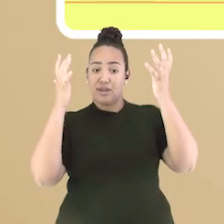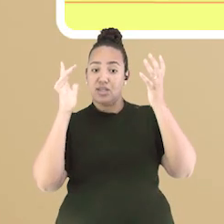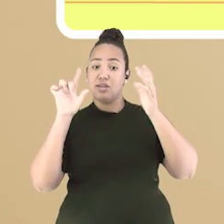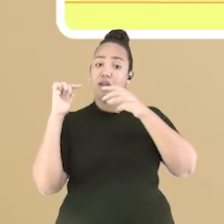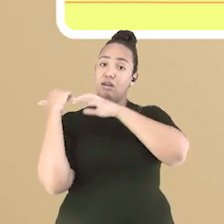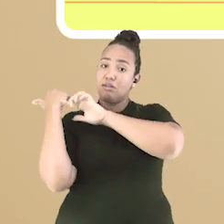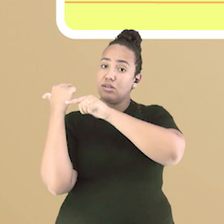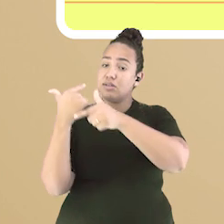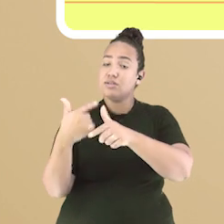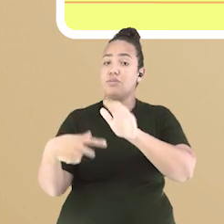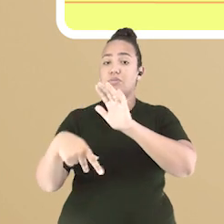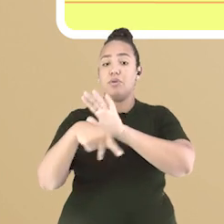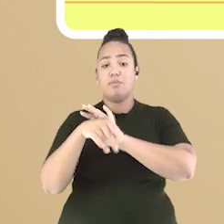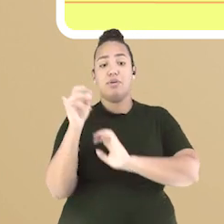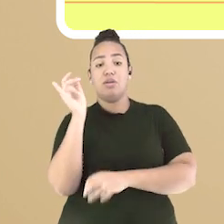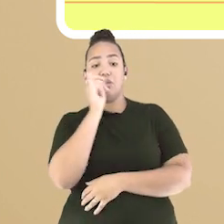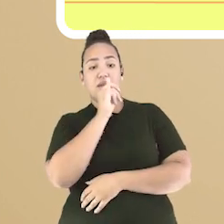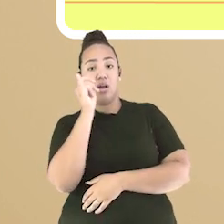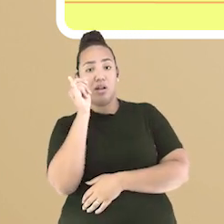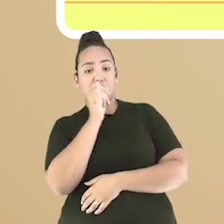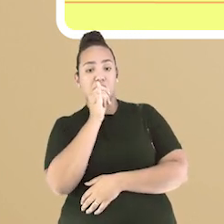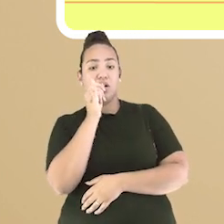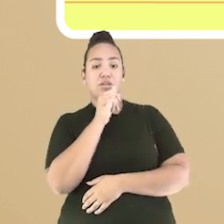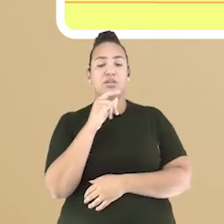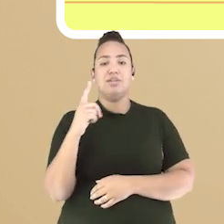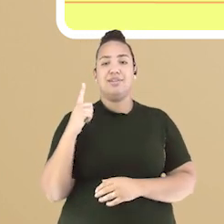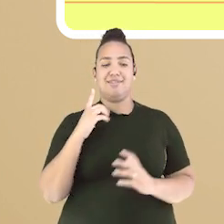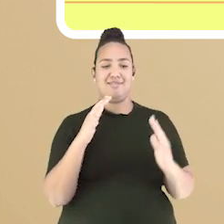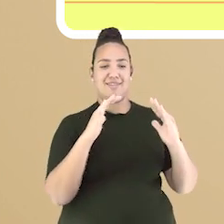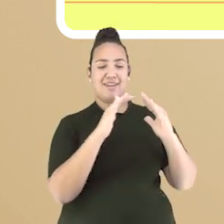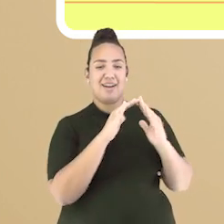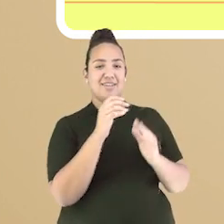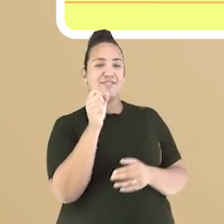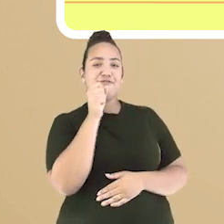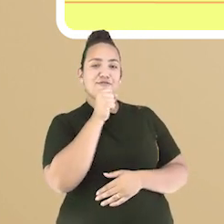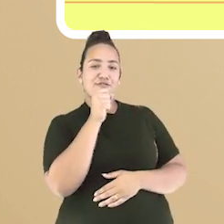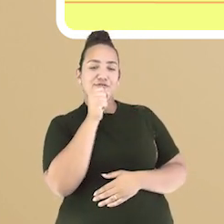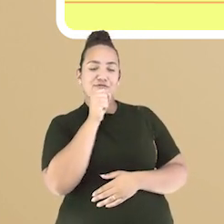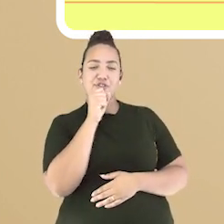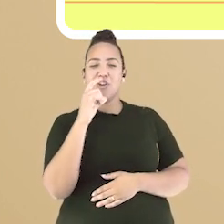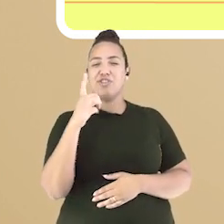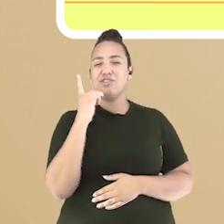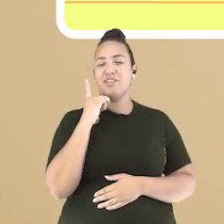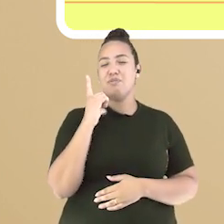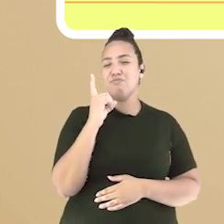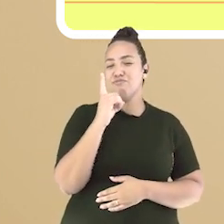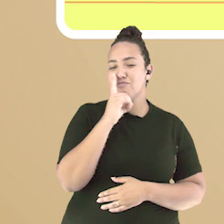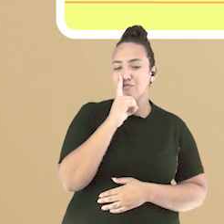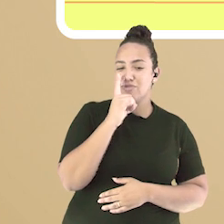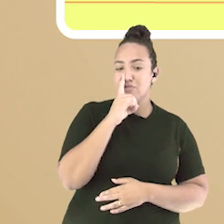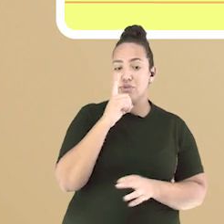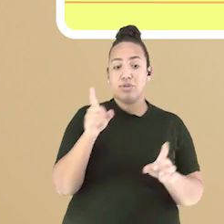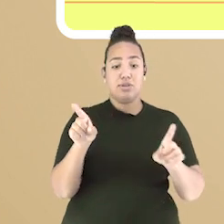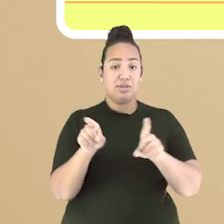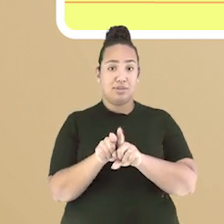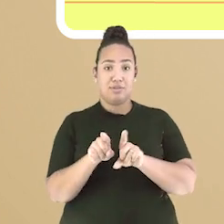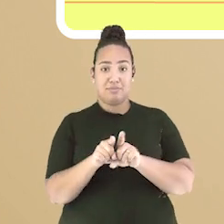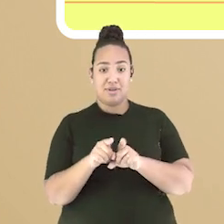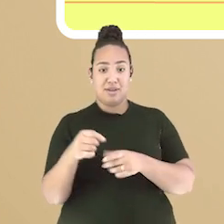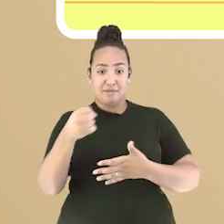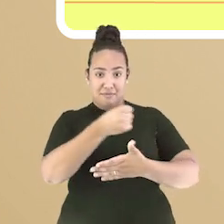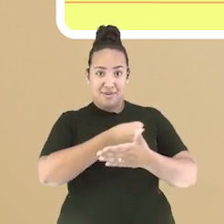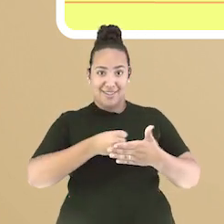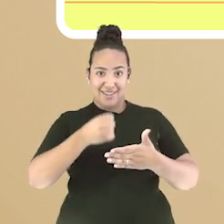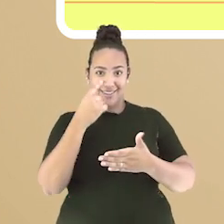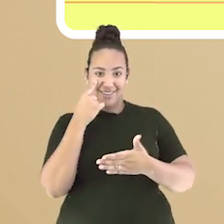A festa conta com tradições típicas italianas, como a casa da nona, cheia de biscoitos e bolachas, até a tradição